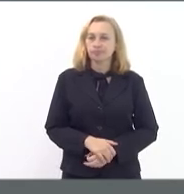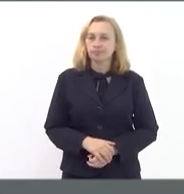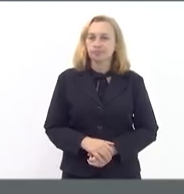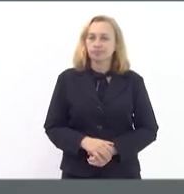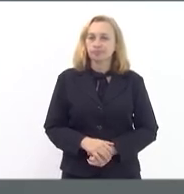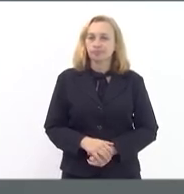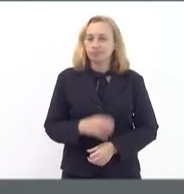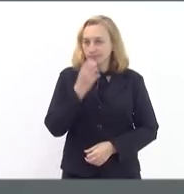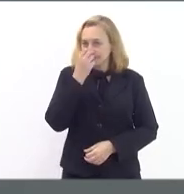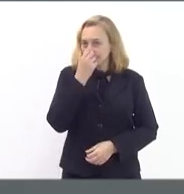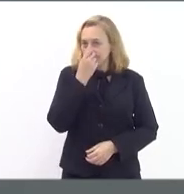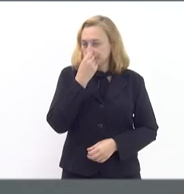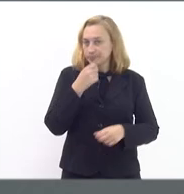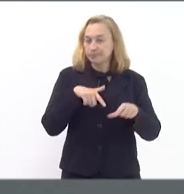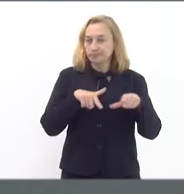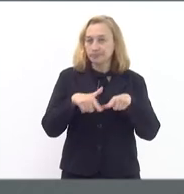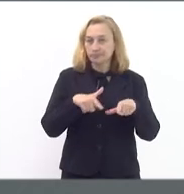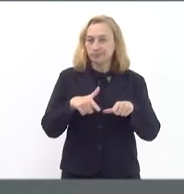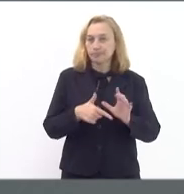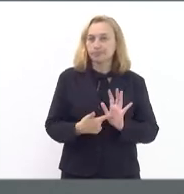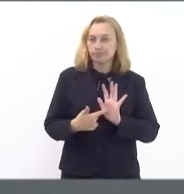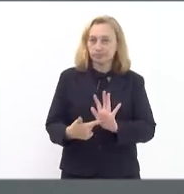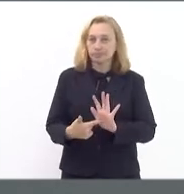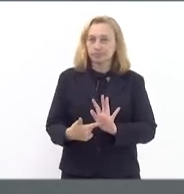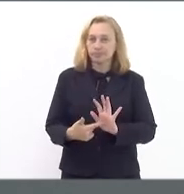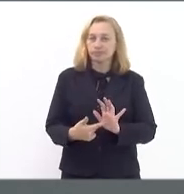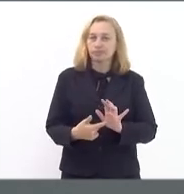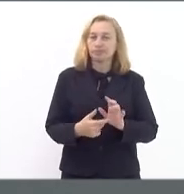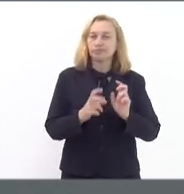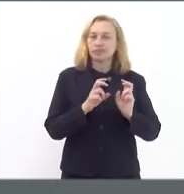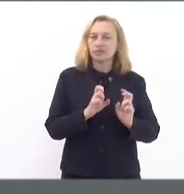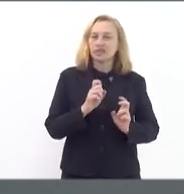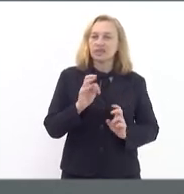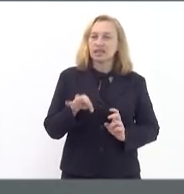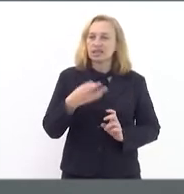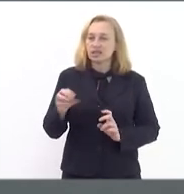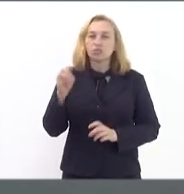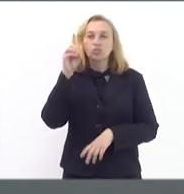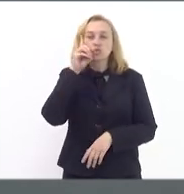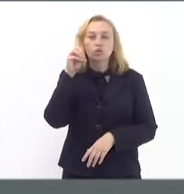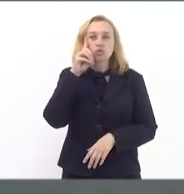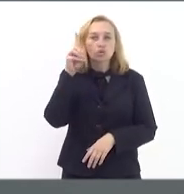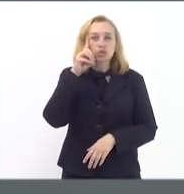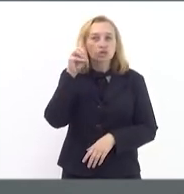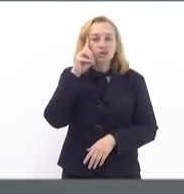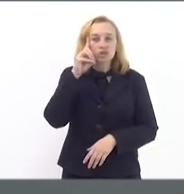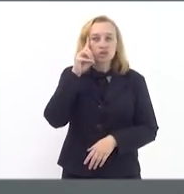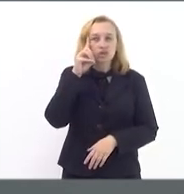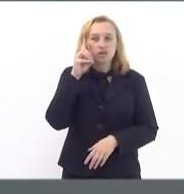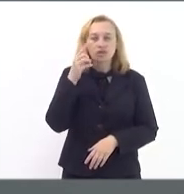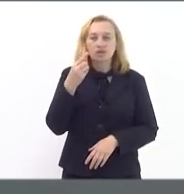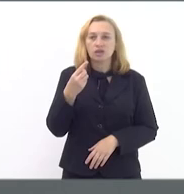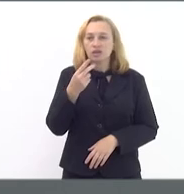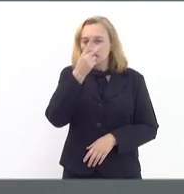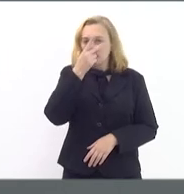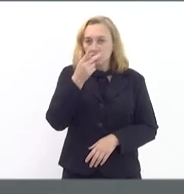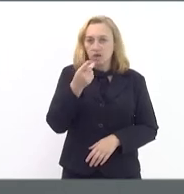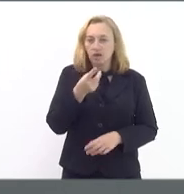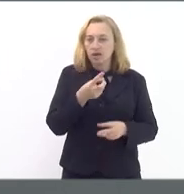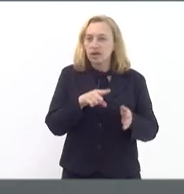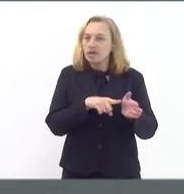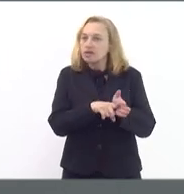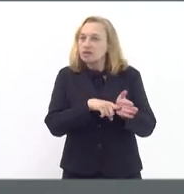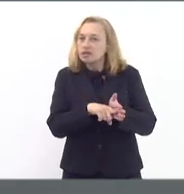E aí essa operação tão inseguros mas faziam nas estações diariamente é abordagem de pessoas de indivíduos